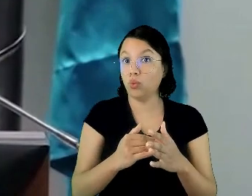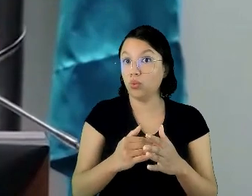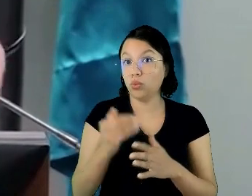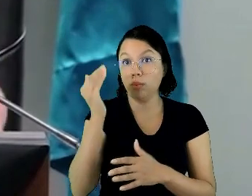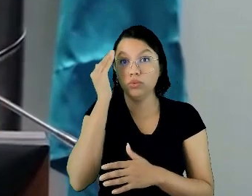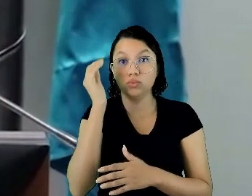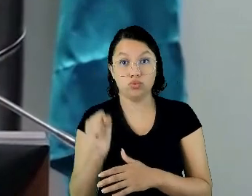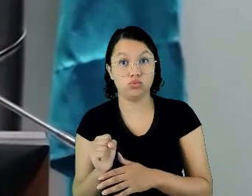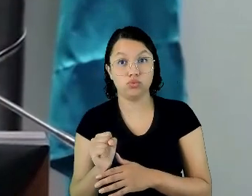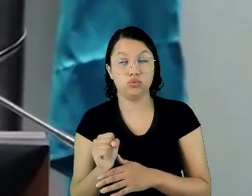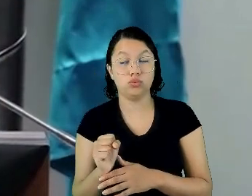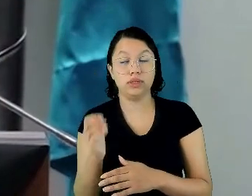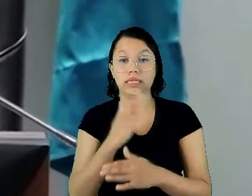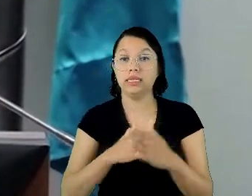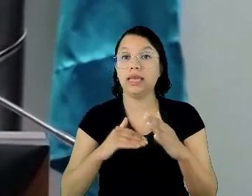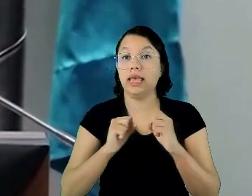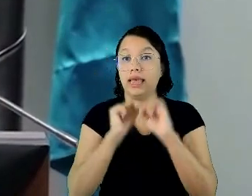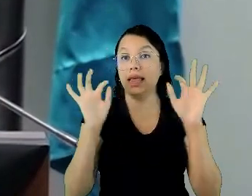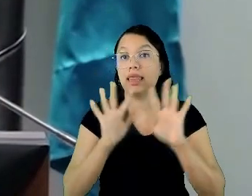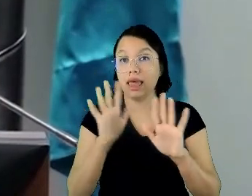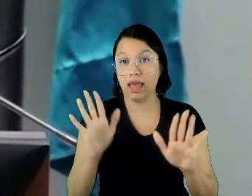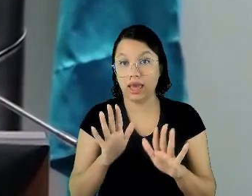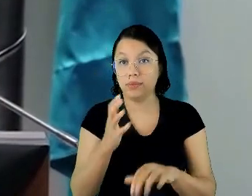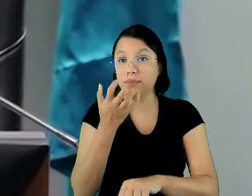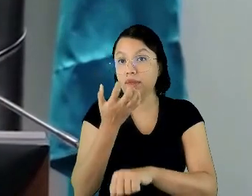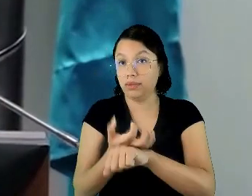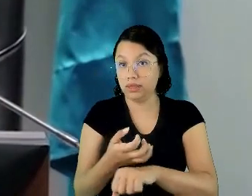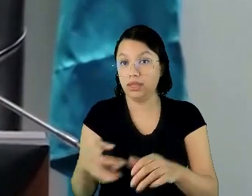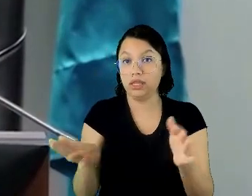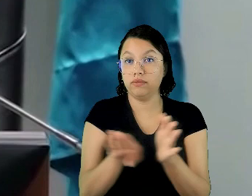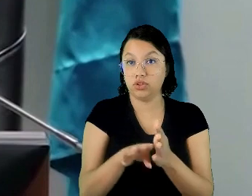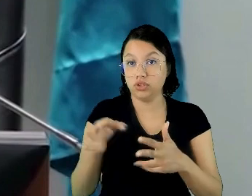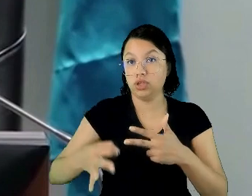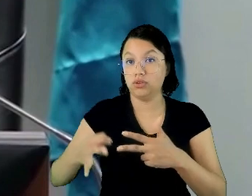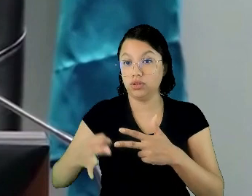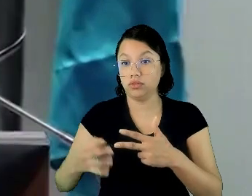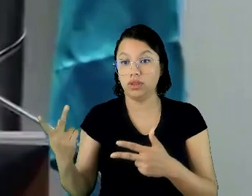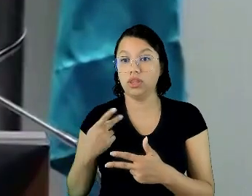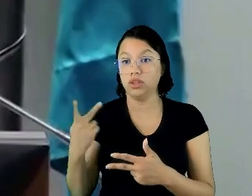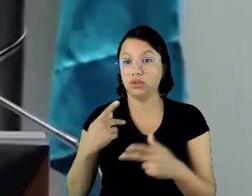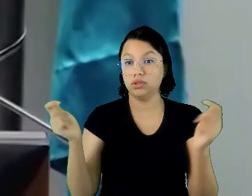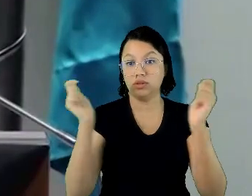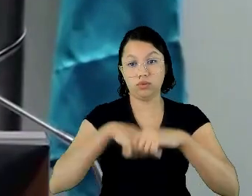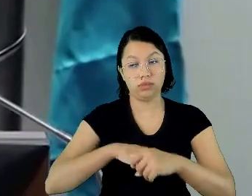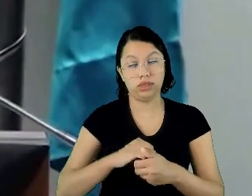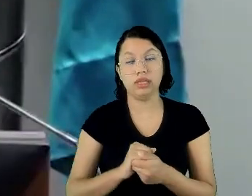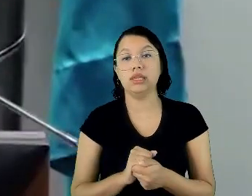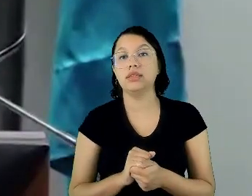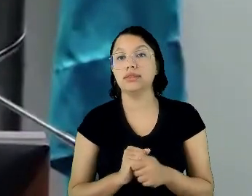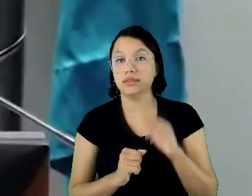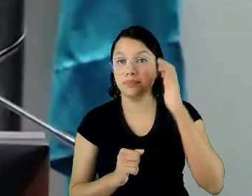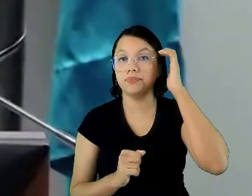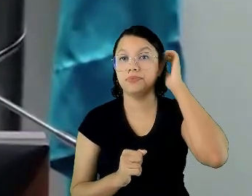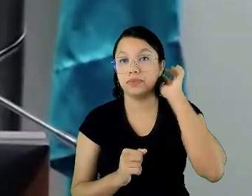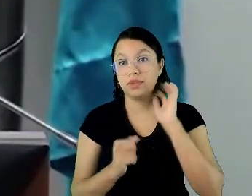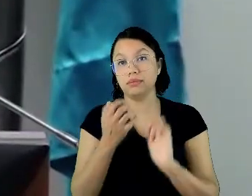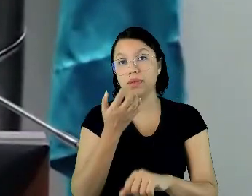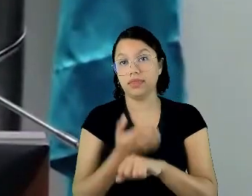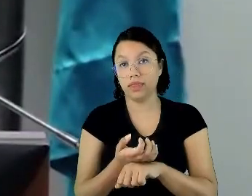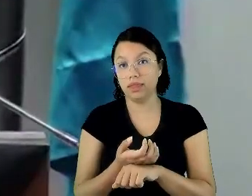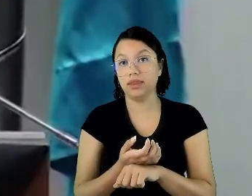vai chegar ao judiciário é da nossa competência, matéria basicamente aduaneira. Mas não só